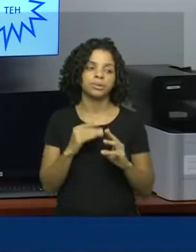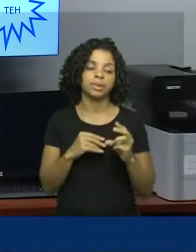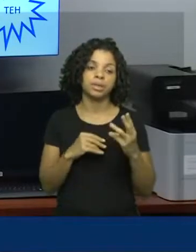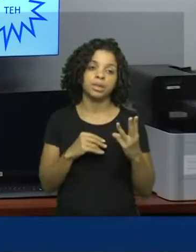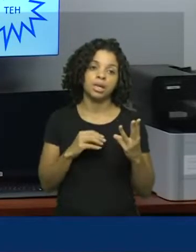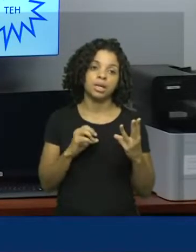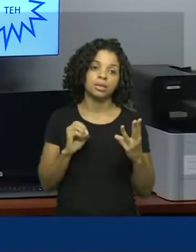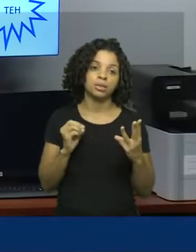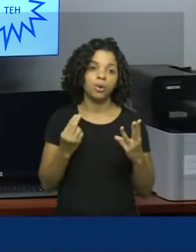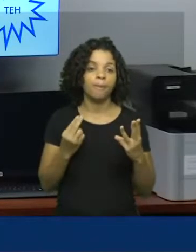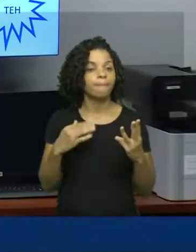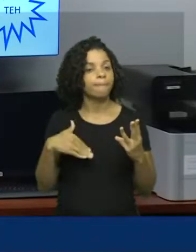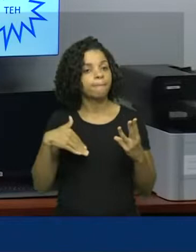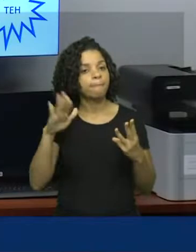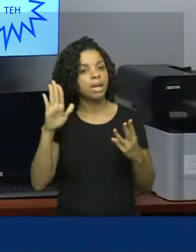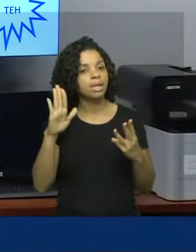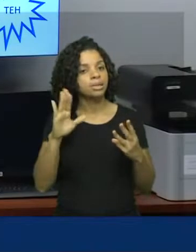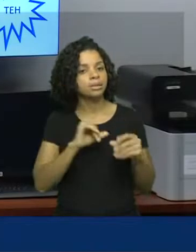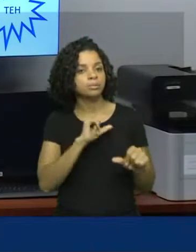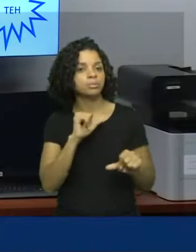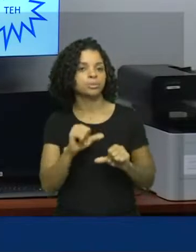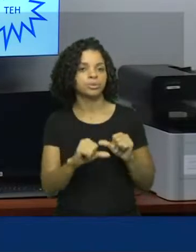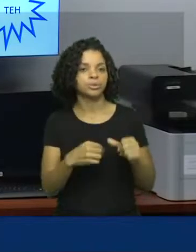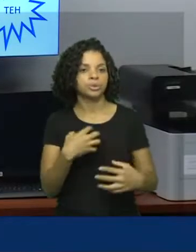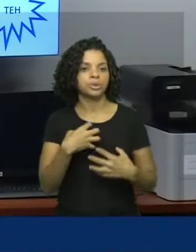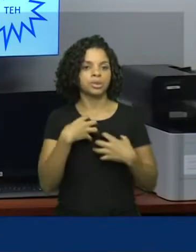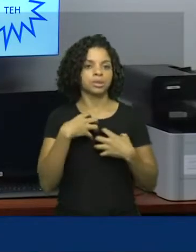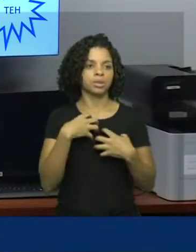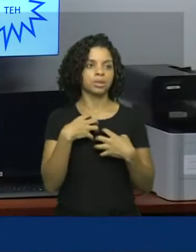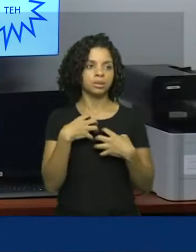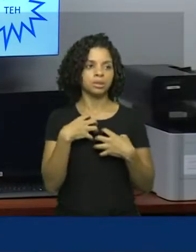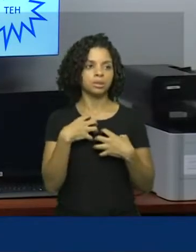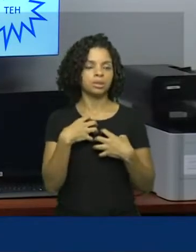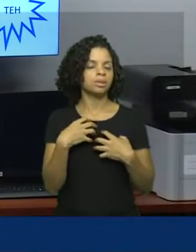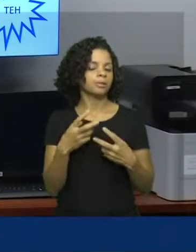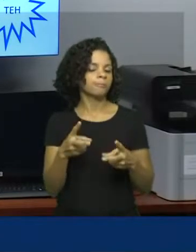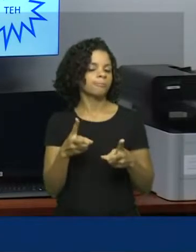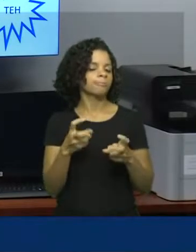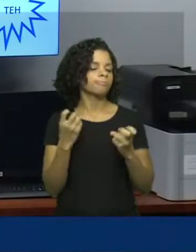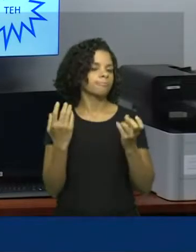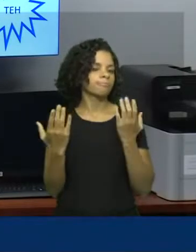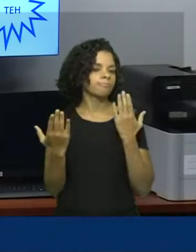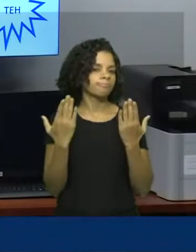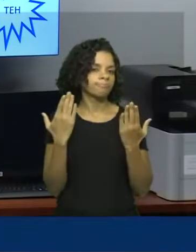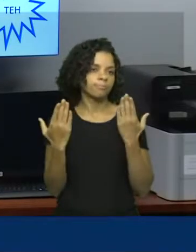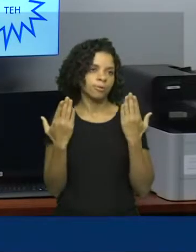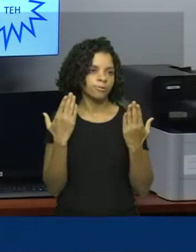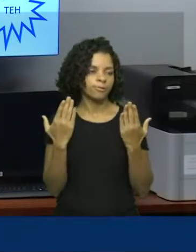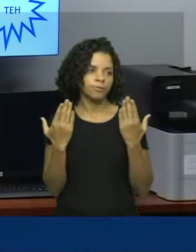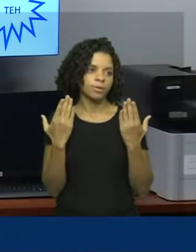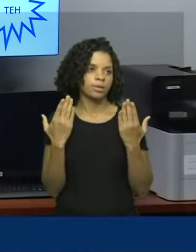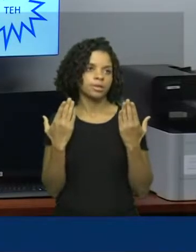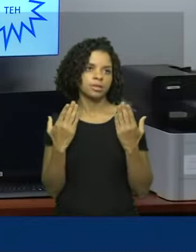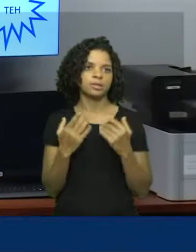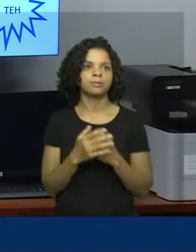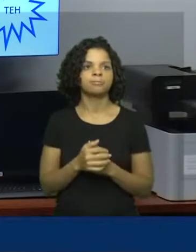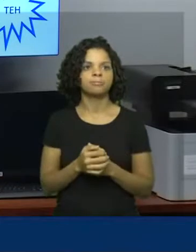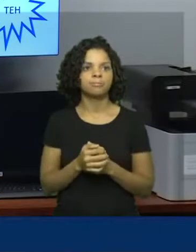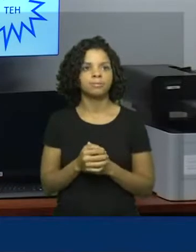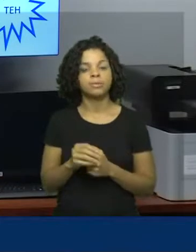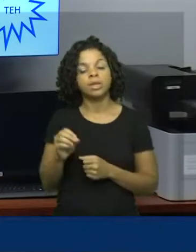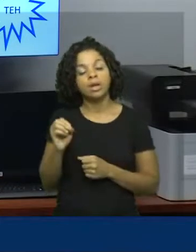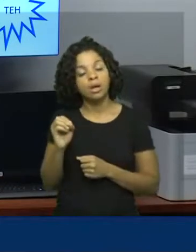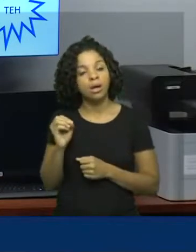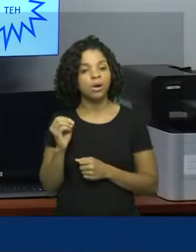mais alterações que podem caracterizar a presença de uma síndrome de Ehlers-Danlos mais rara que a SED-H ou